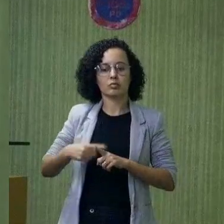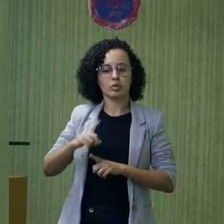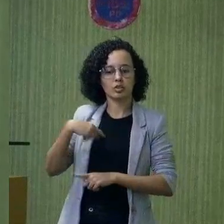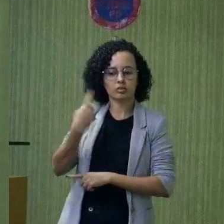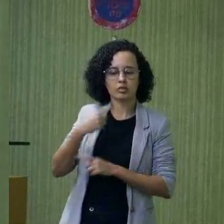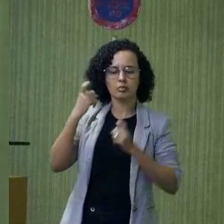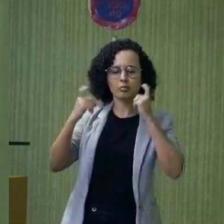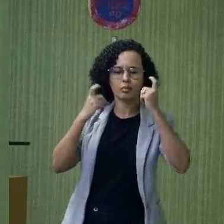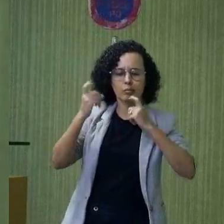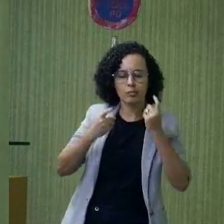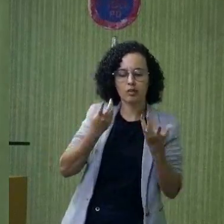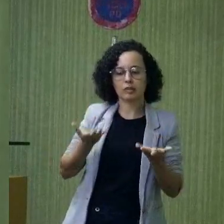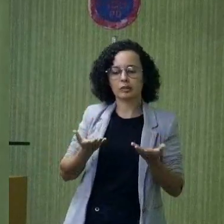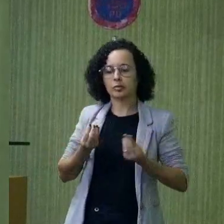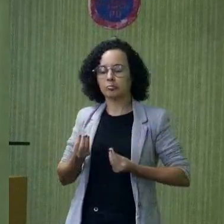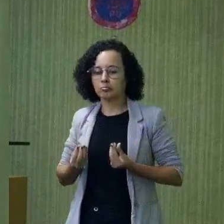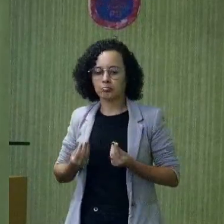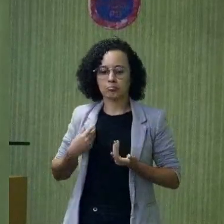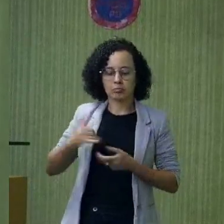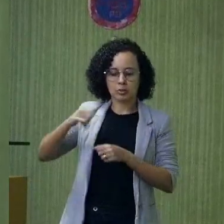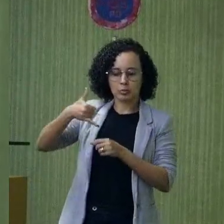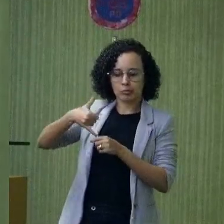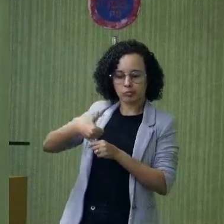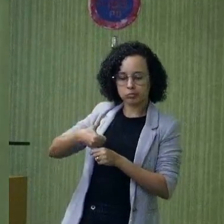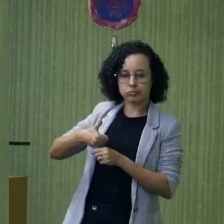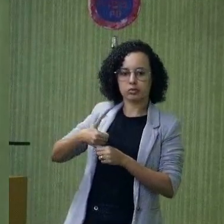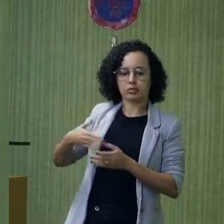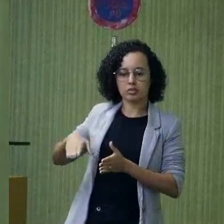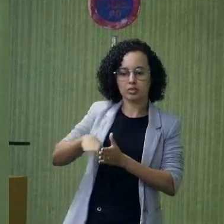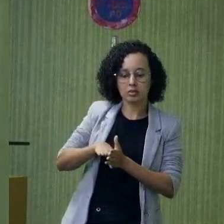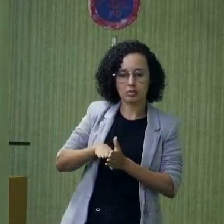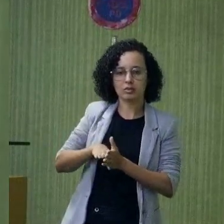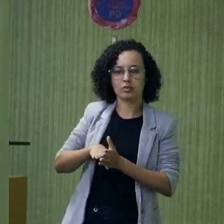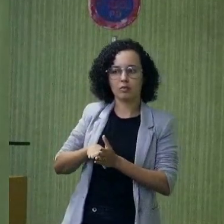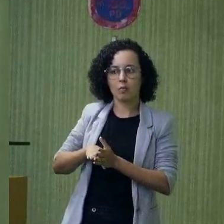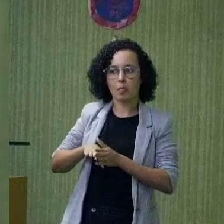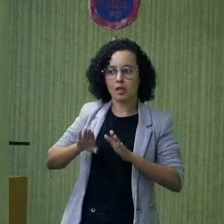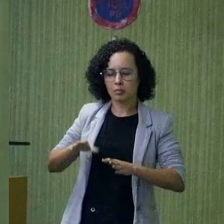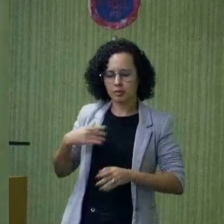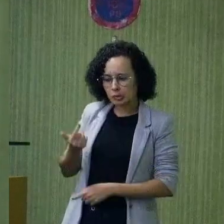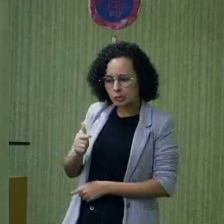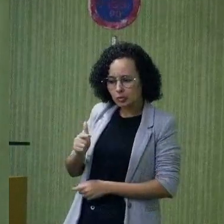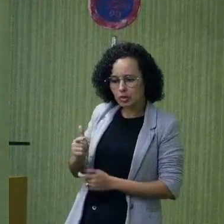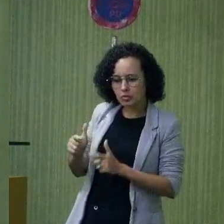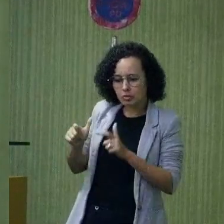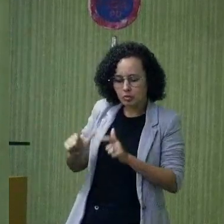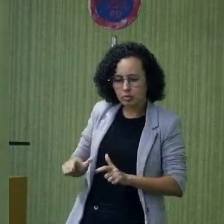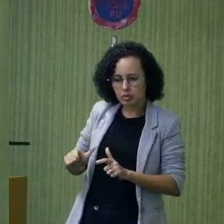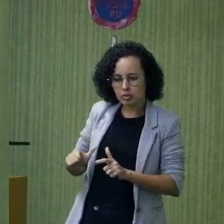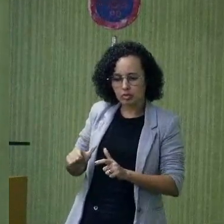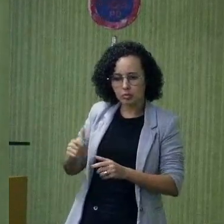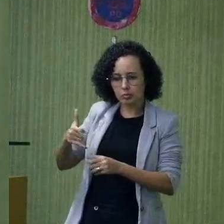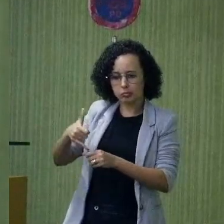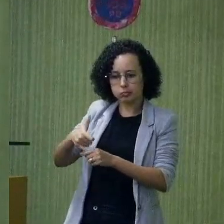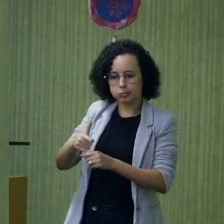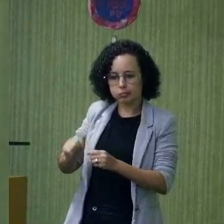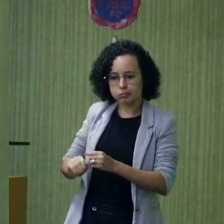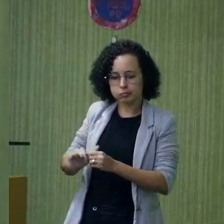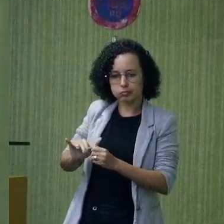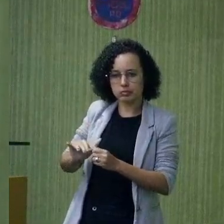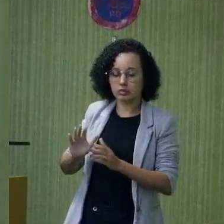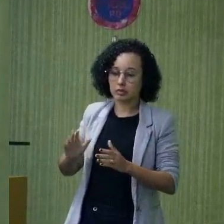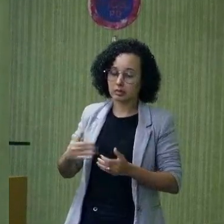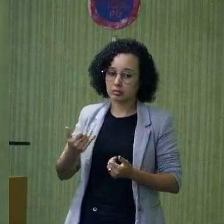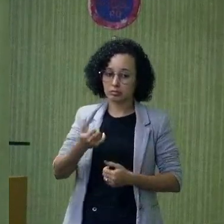preocupada com aquilo porque o combustível chega não tem um um local para eles irem abastecer dis Doutora é